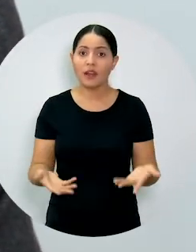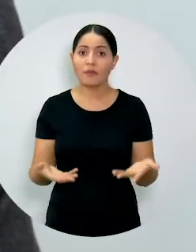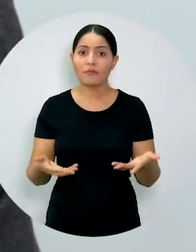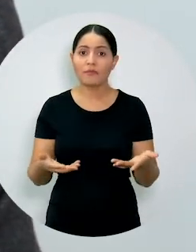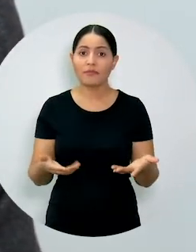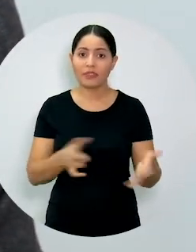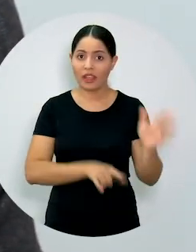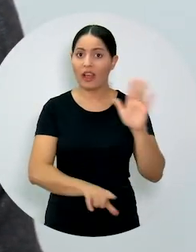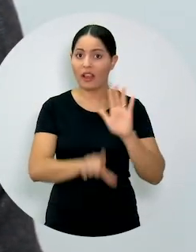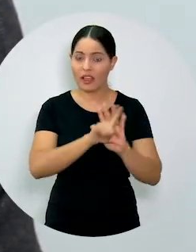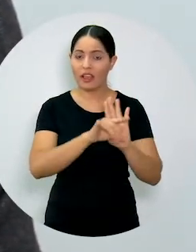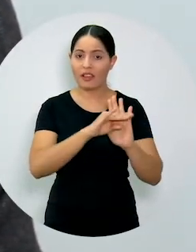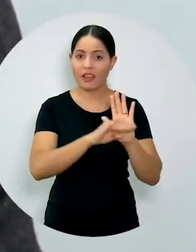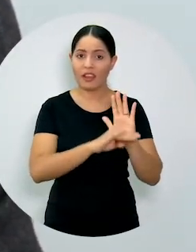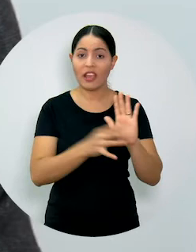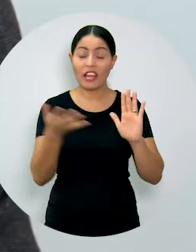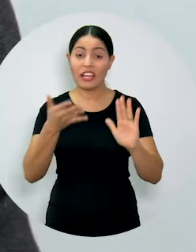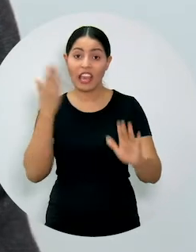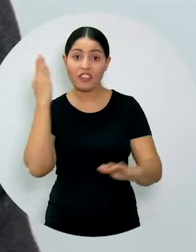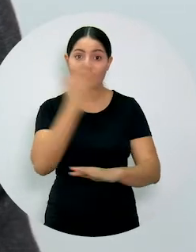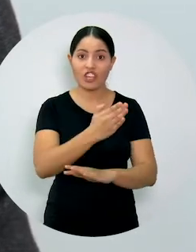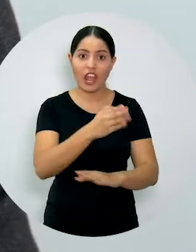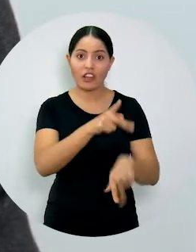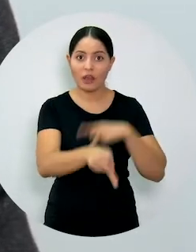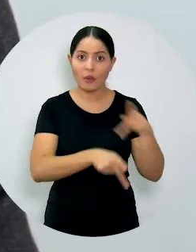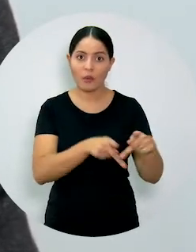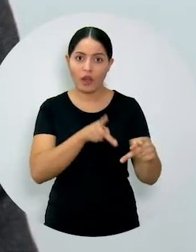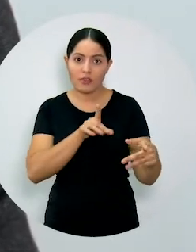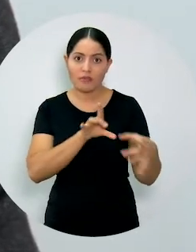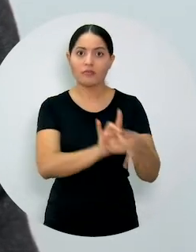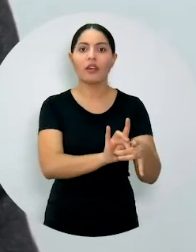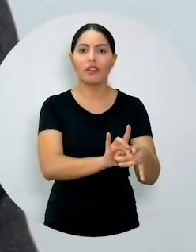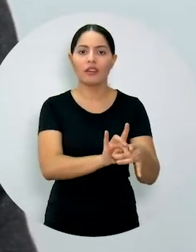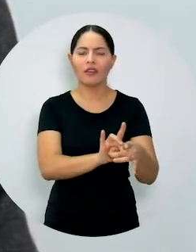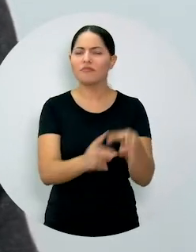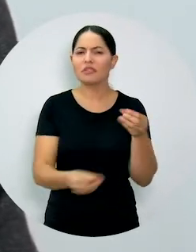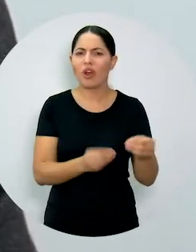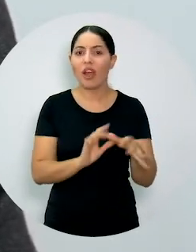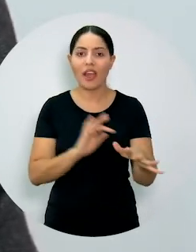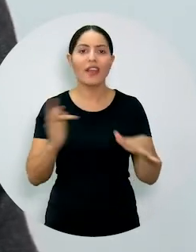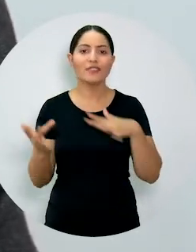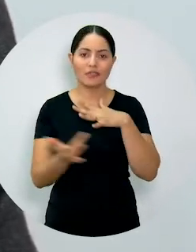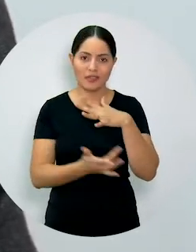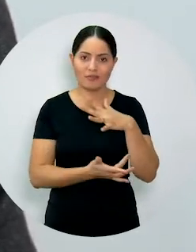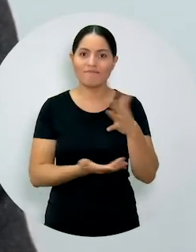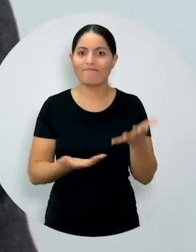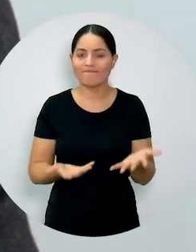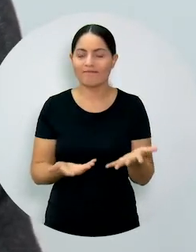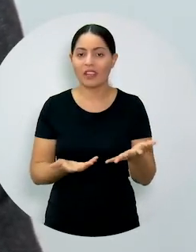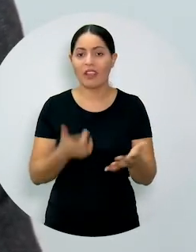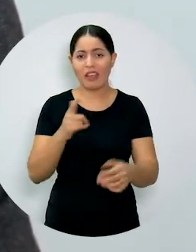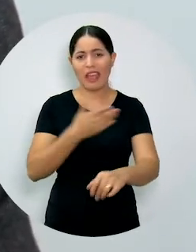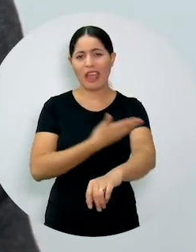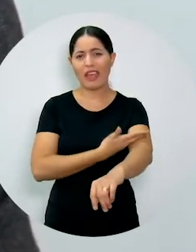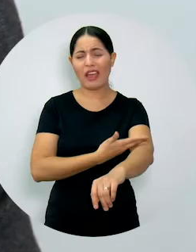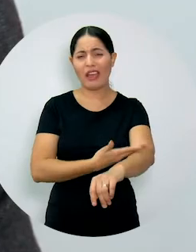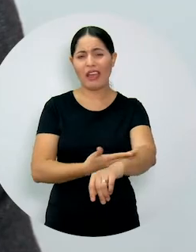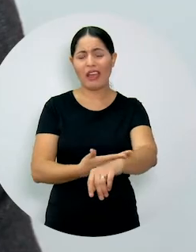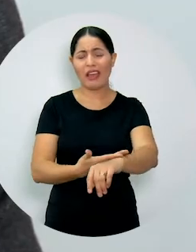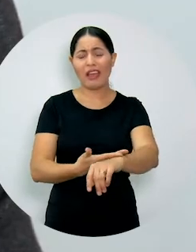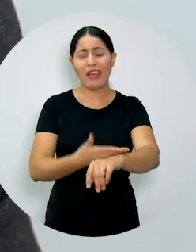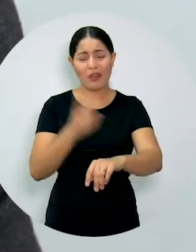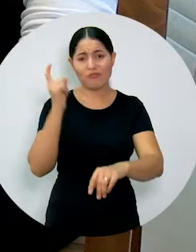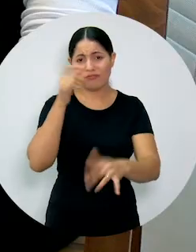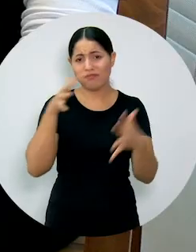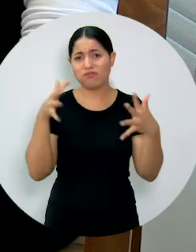população no Legislativo. Ele quer uma ligação direta com a população por via das redes sociais.